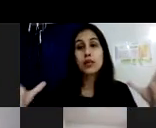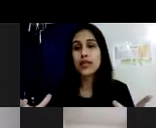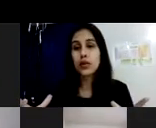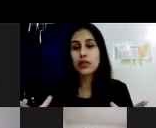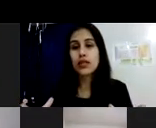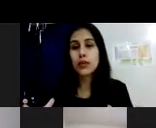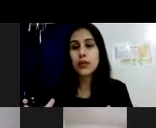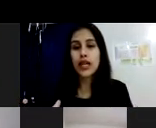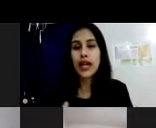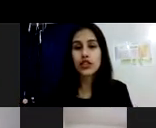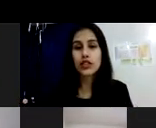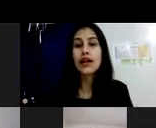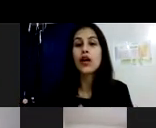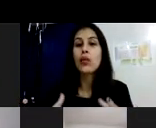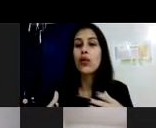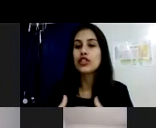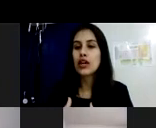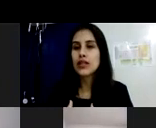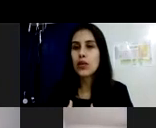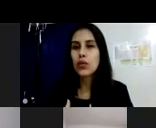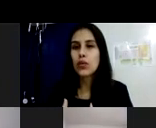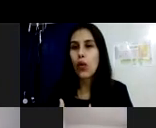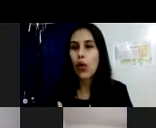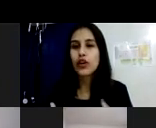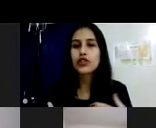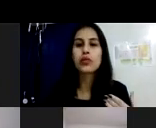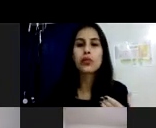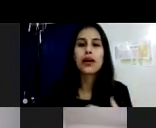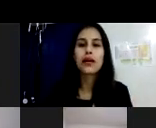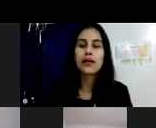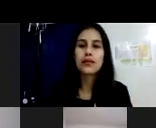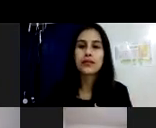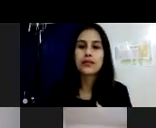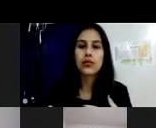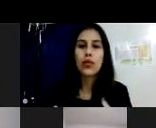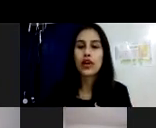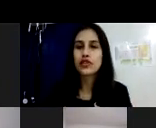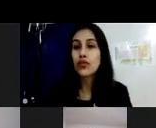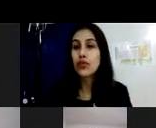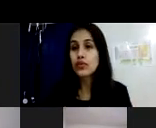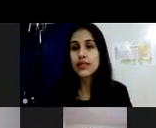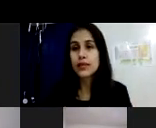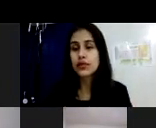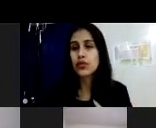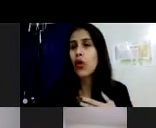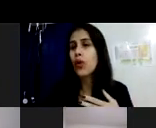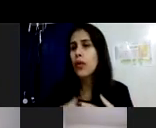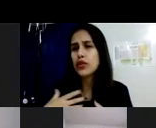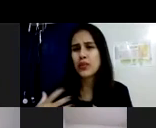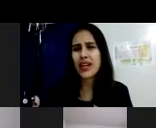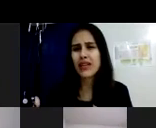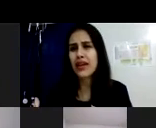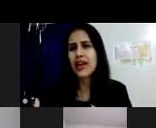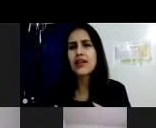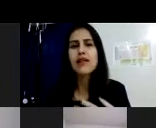prejuízo para a saúde desse paciente, tá? Pode causar um corte, um corte fundo nessa pessoa,